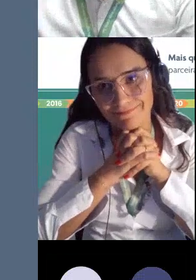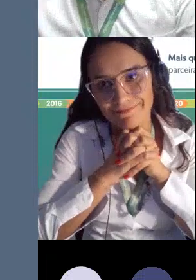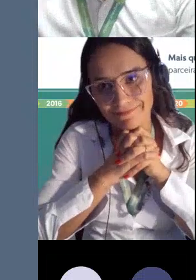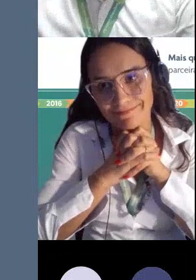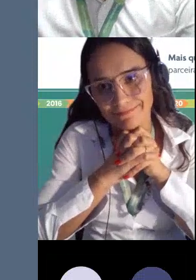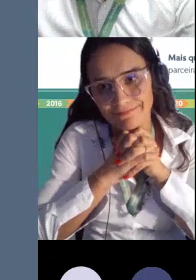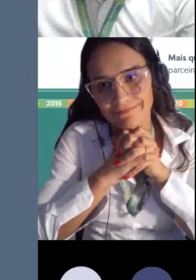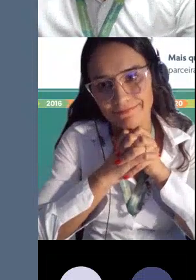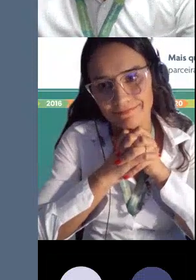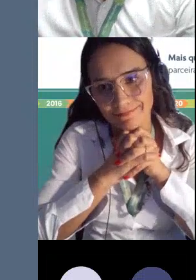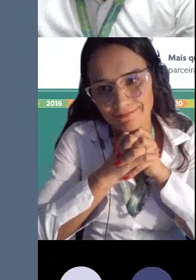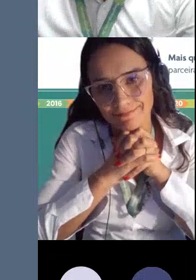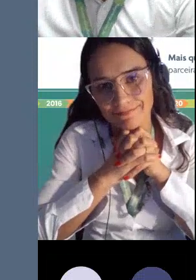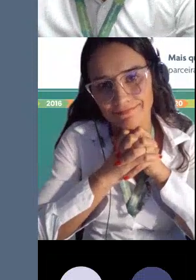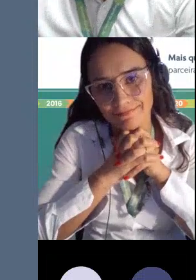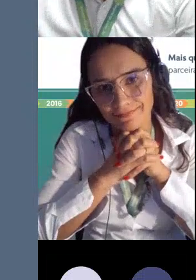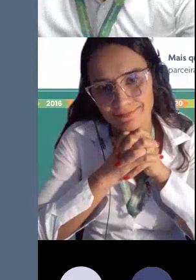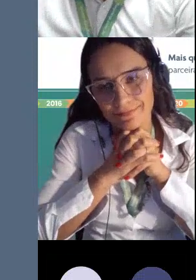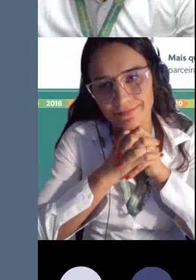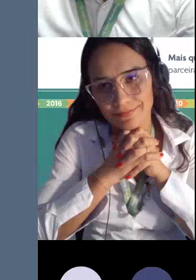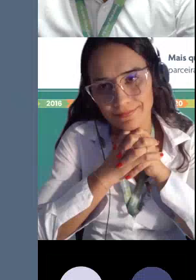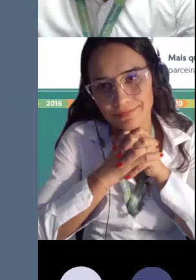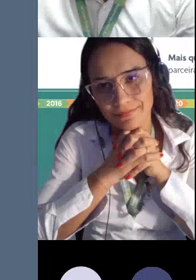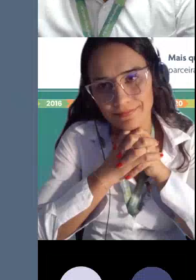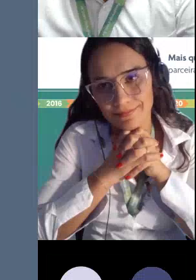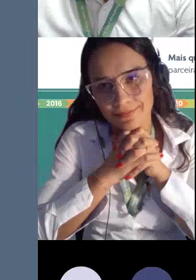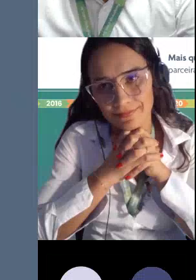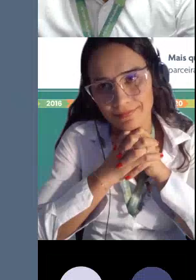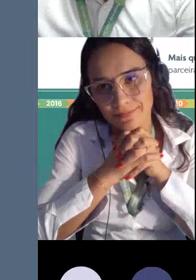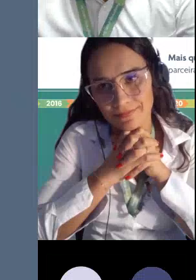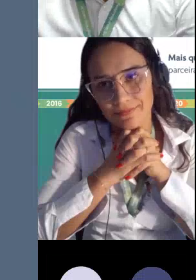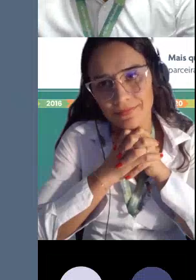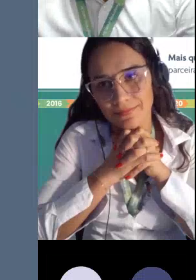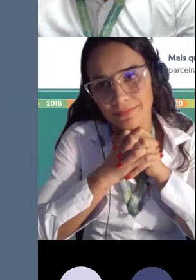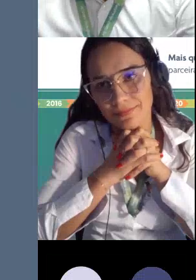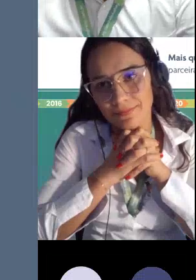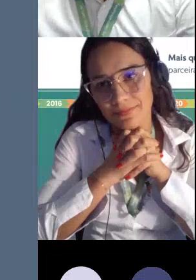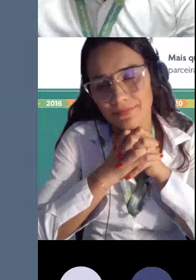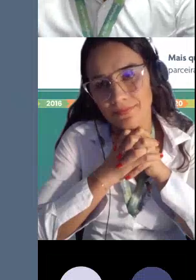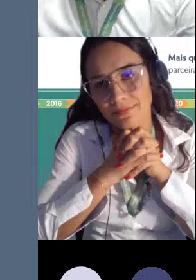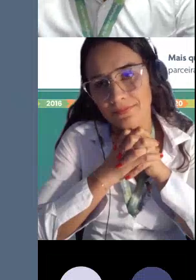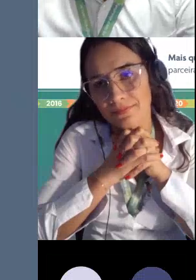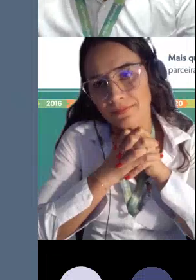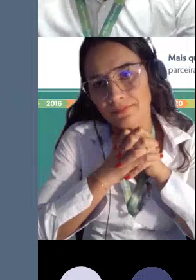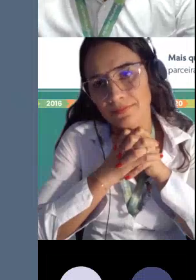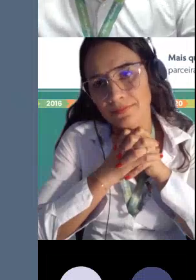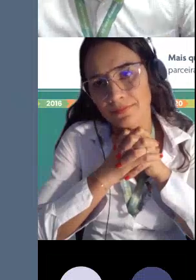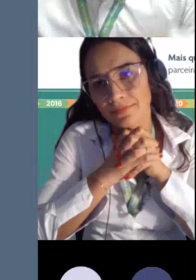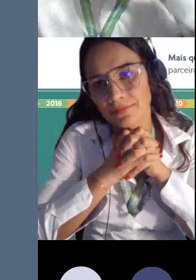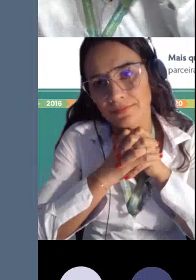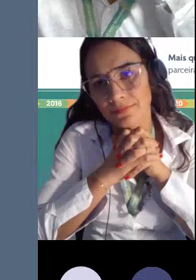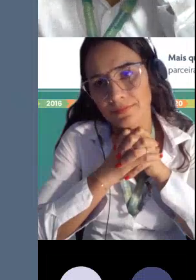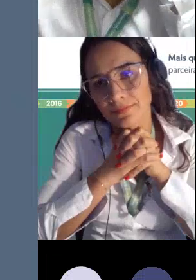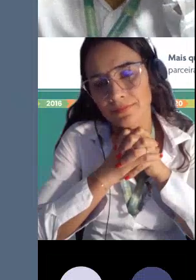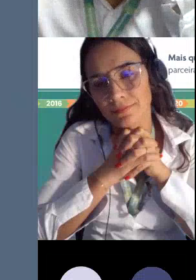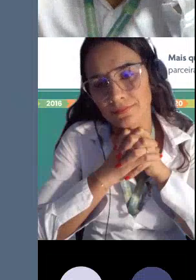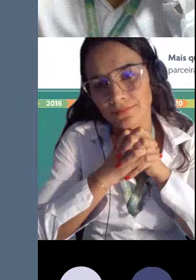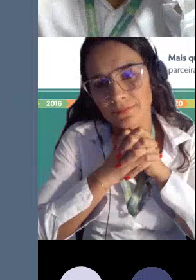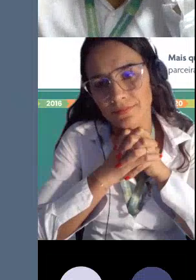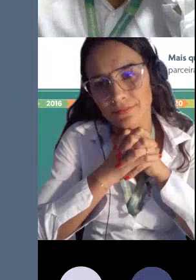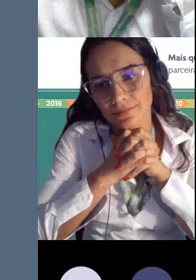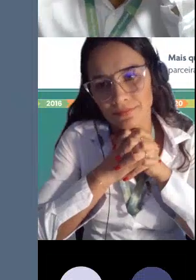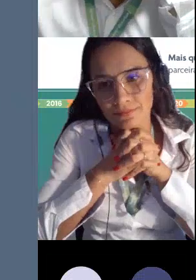na nossa aposentadoria. Então, é muito importante a conscientização dos servidores em relação à questão da educação previdenciária.